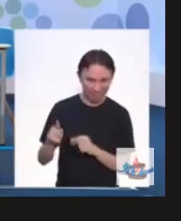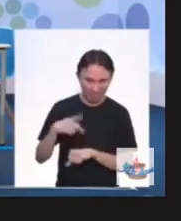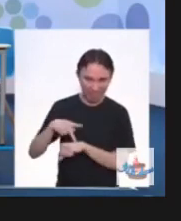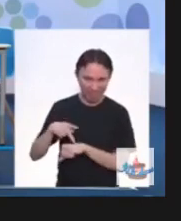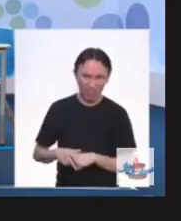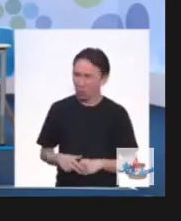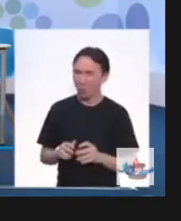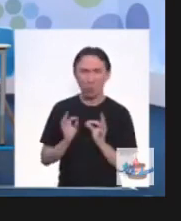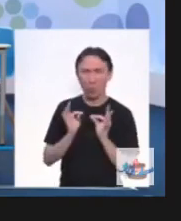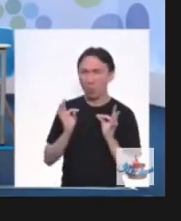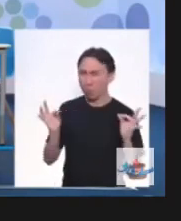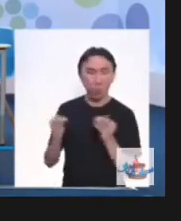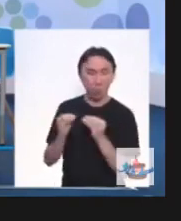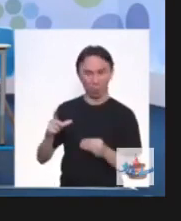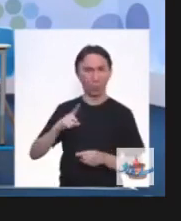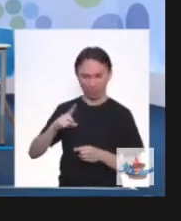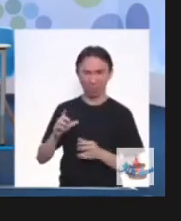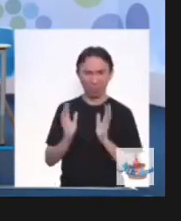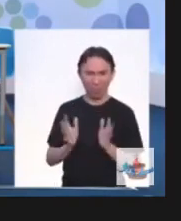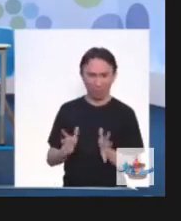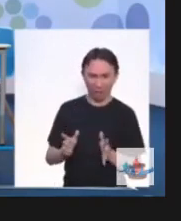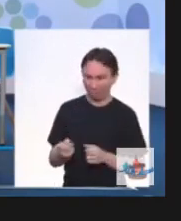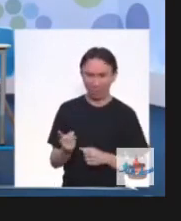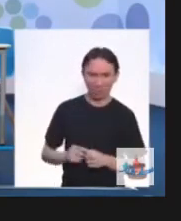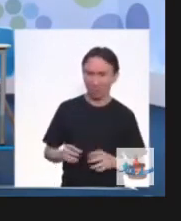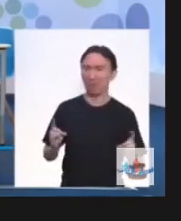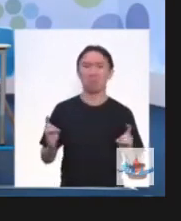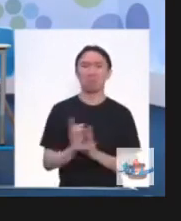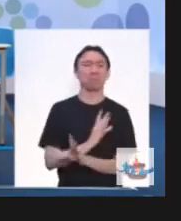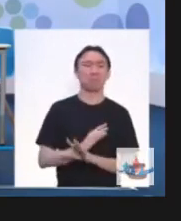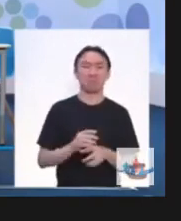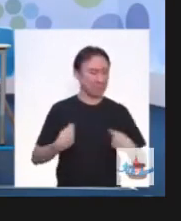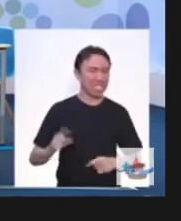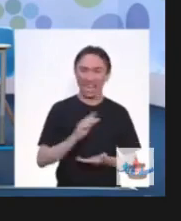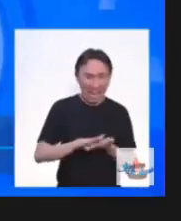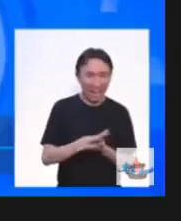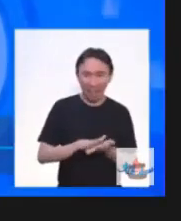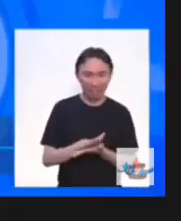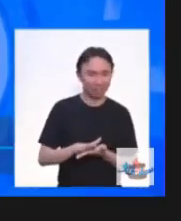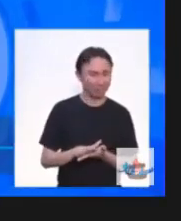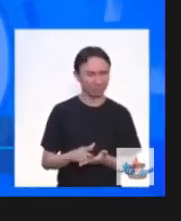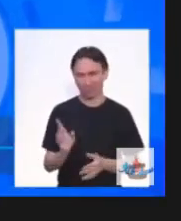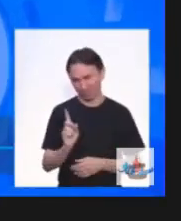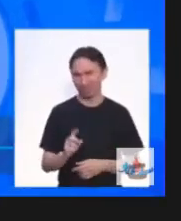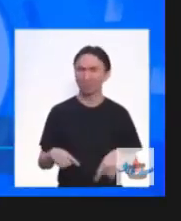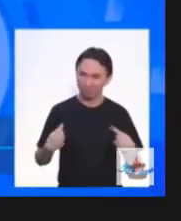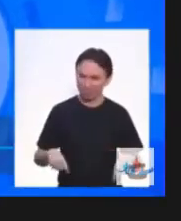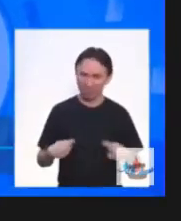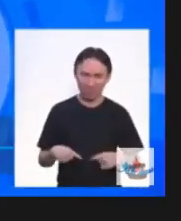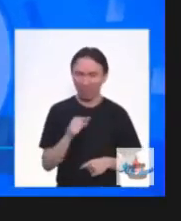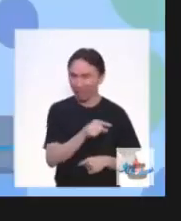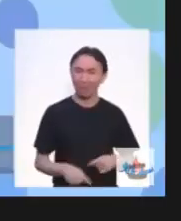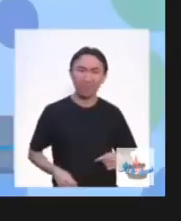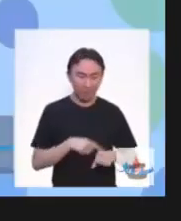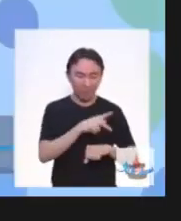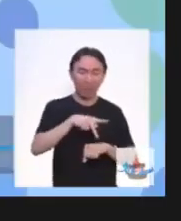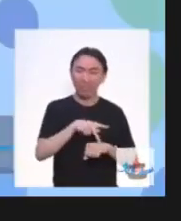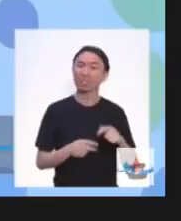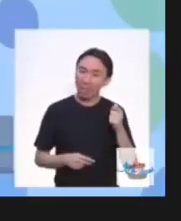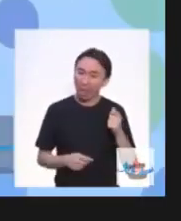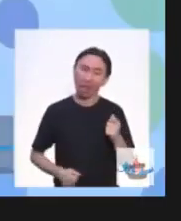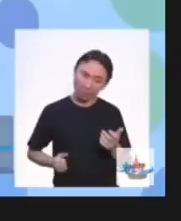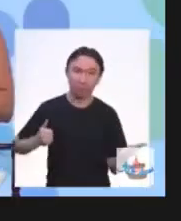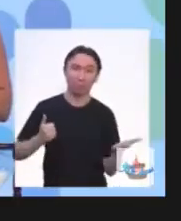Não é possível que esse país tenha todos os produtos necessários para a sua existência. Então, ele vai ter que comprar de outro país que a gente vai chamar país A. Então, ele vai